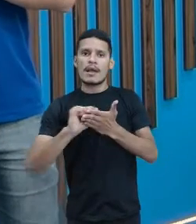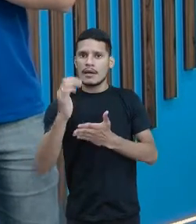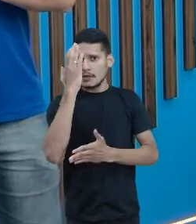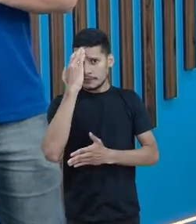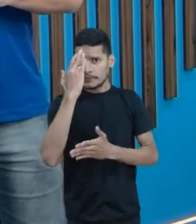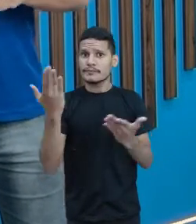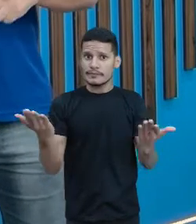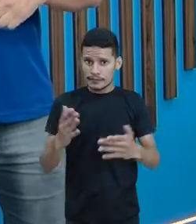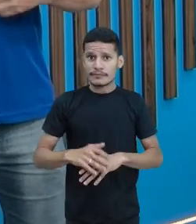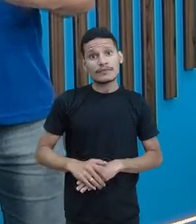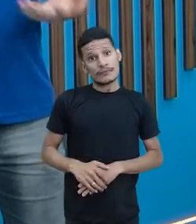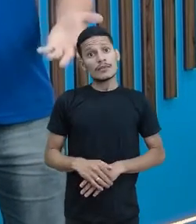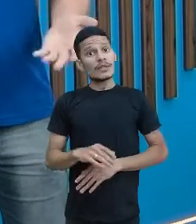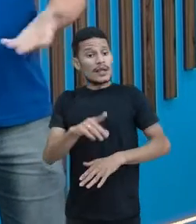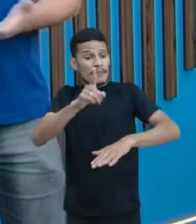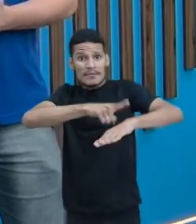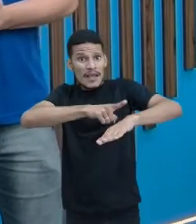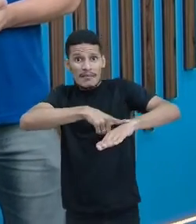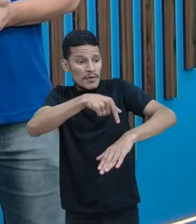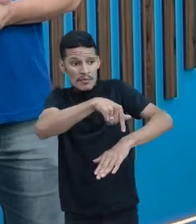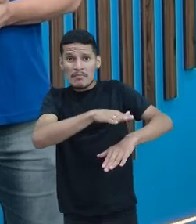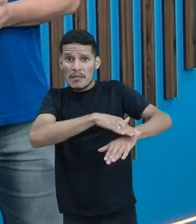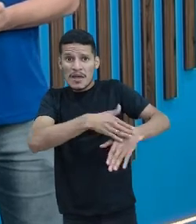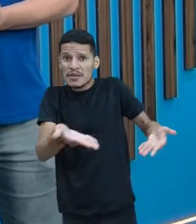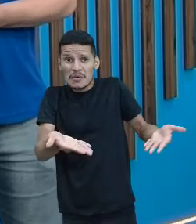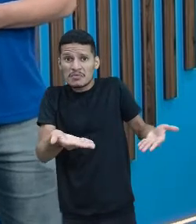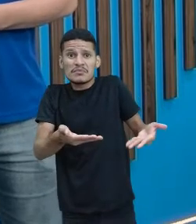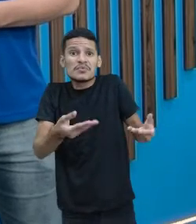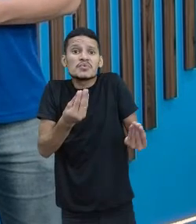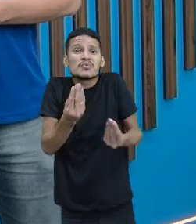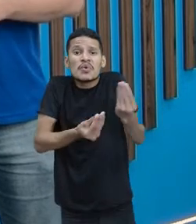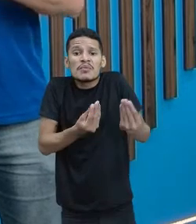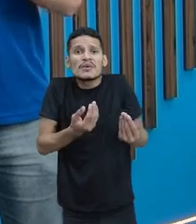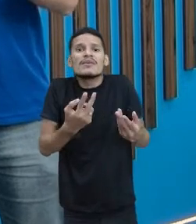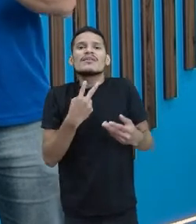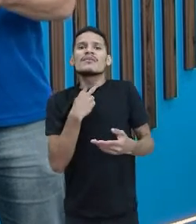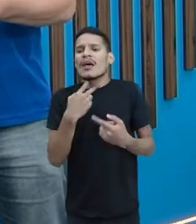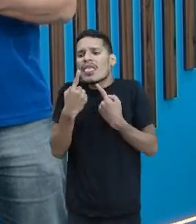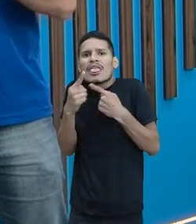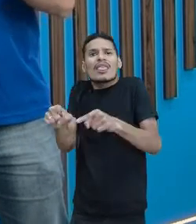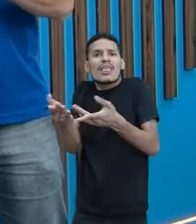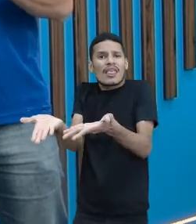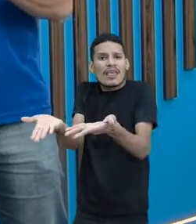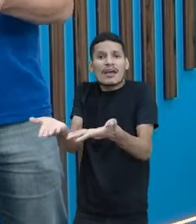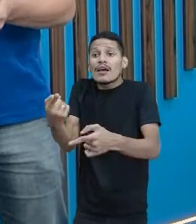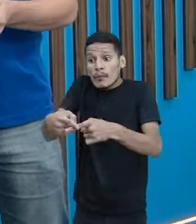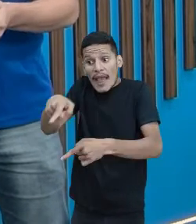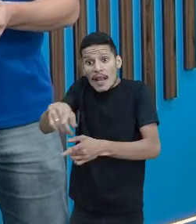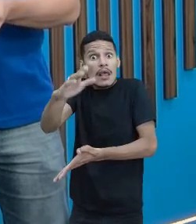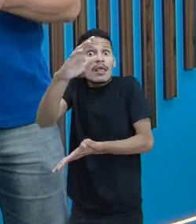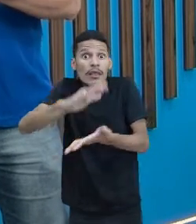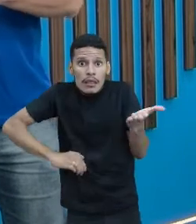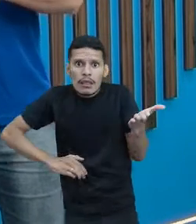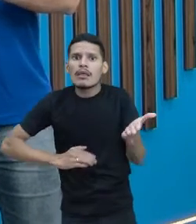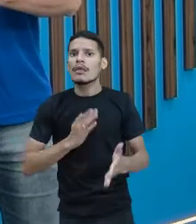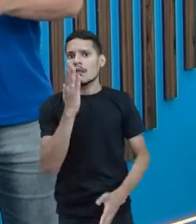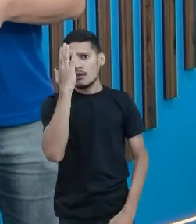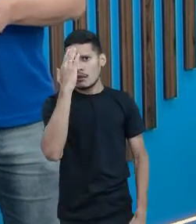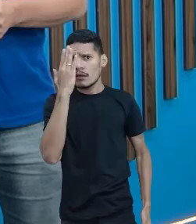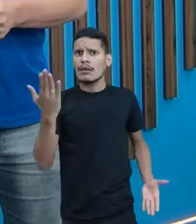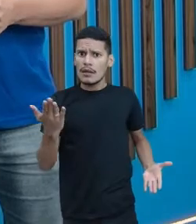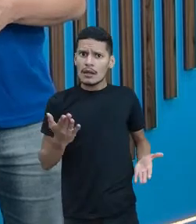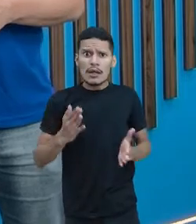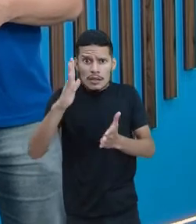um tempo em que, né, não tinha como criticar a ditadura, porque eles iam lá e censuravam. A